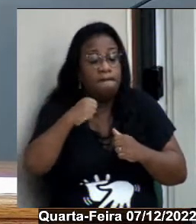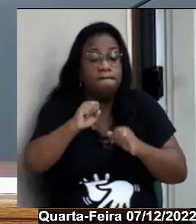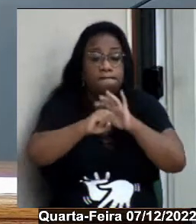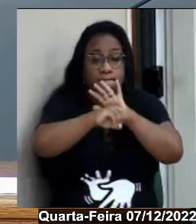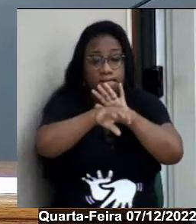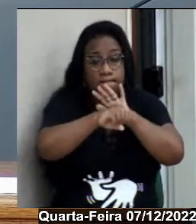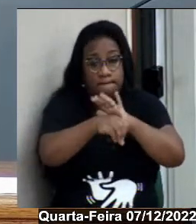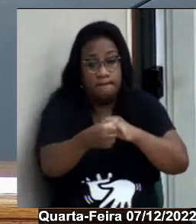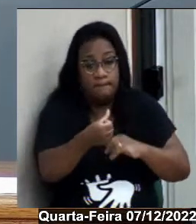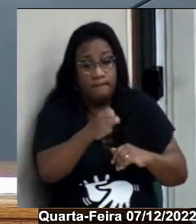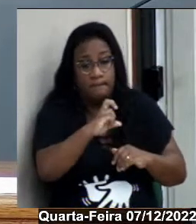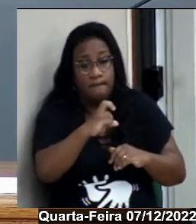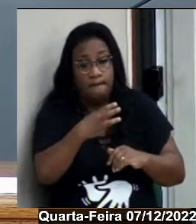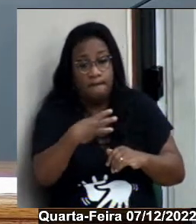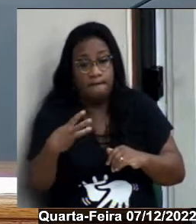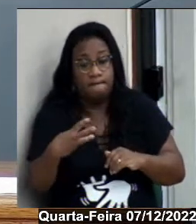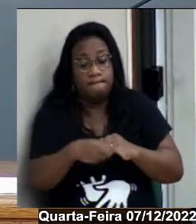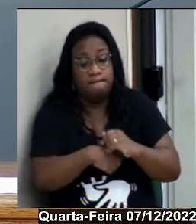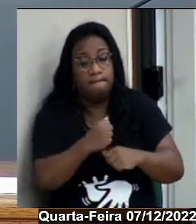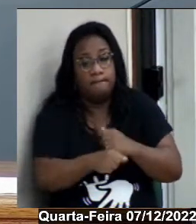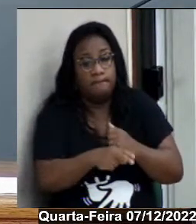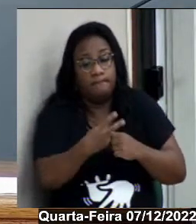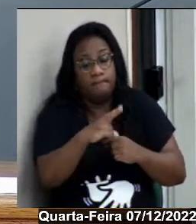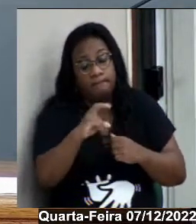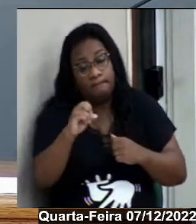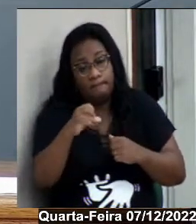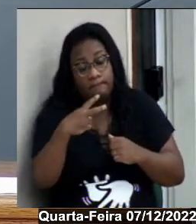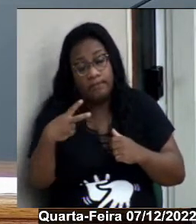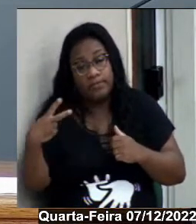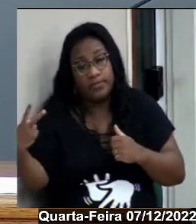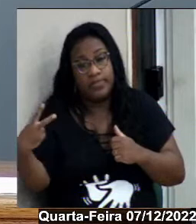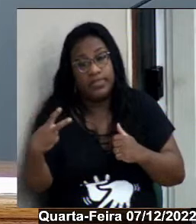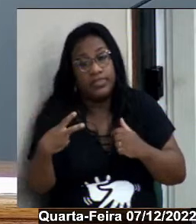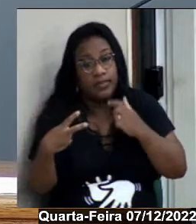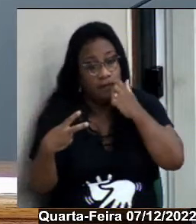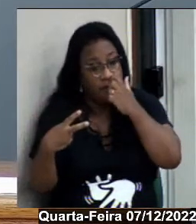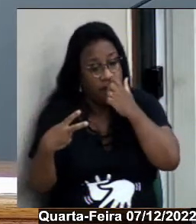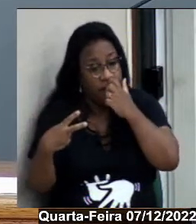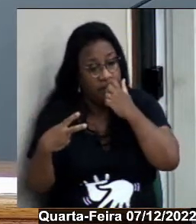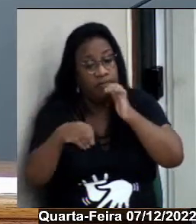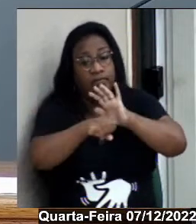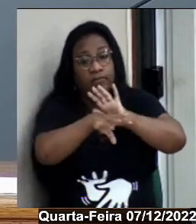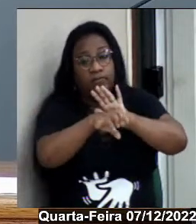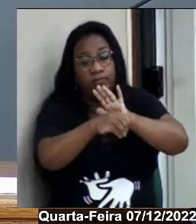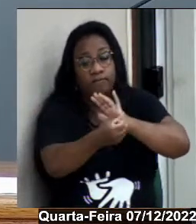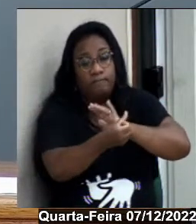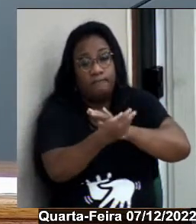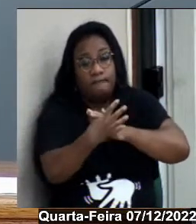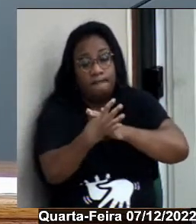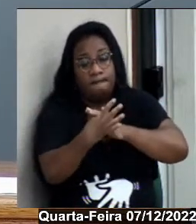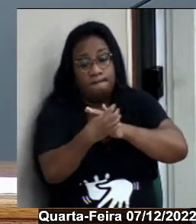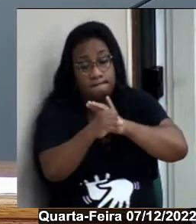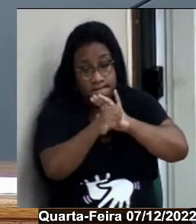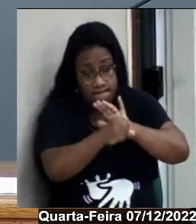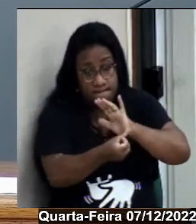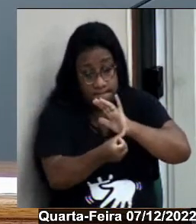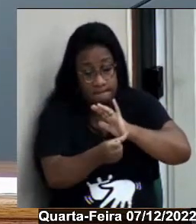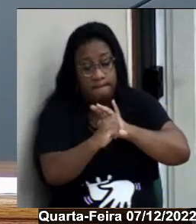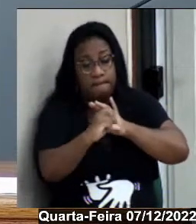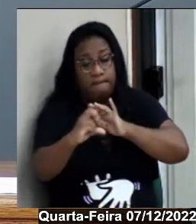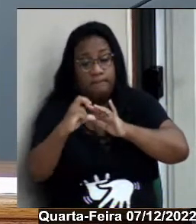Santos. Indicação número 653/2022, autoria do vereador Alexandre Campos Silva. Indicação número